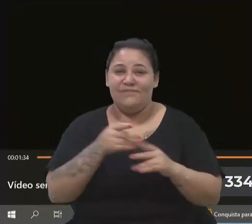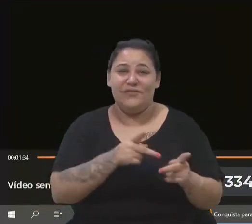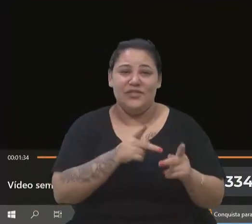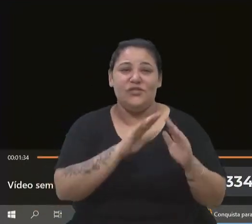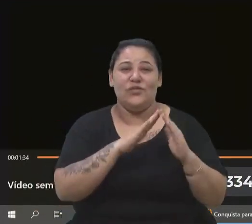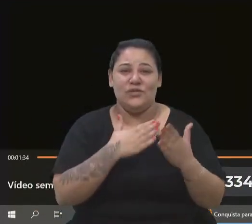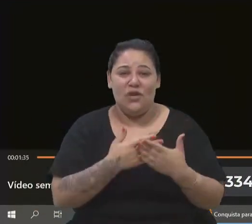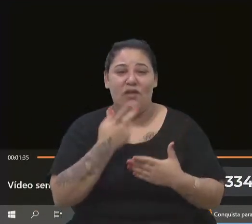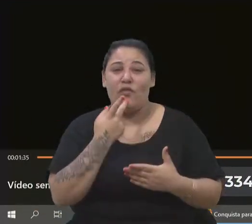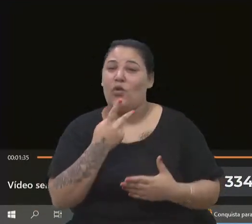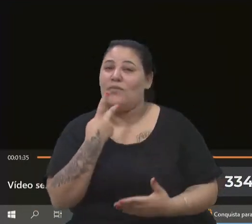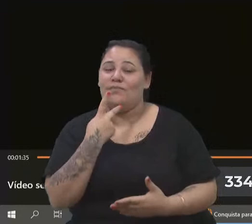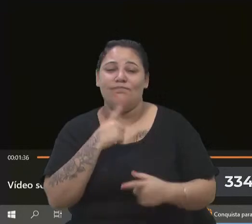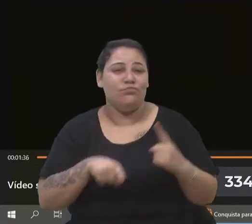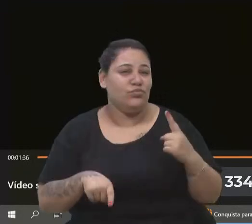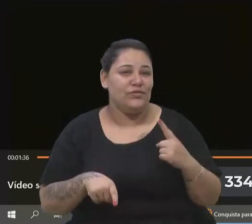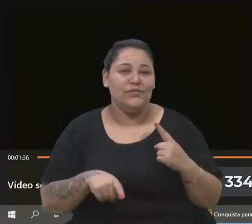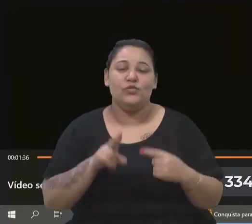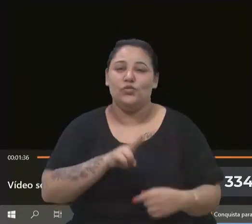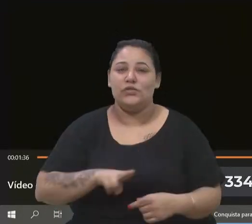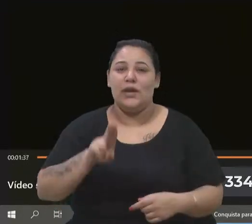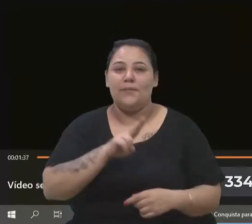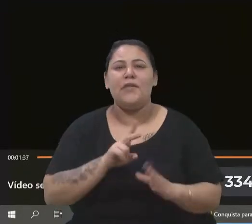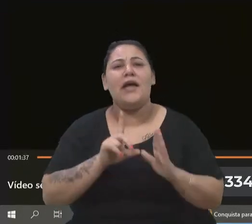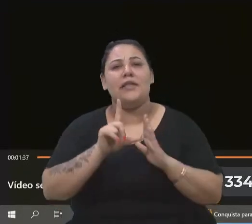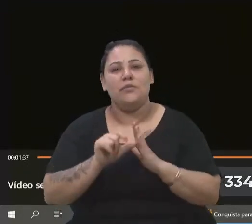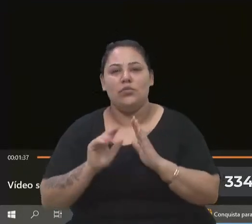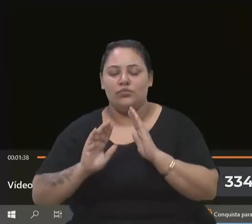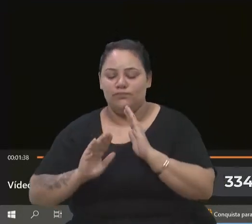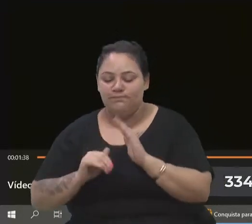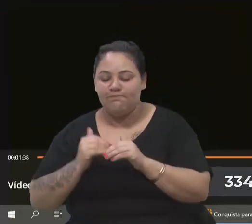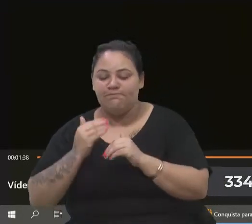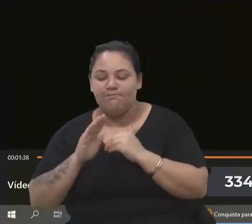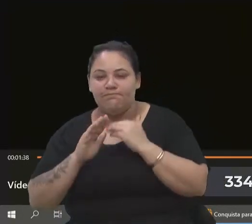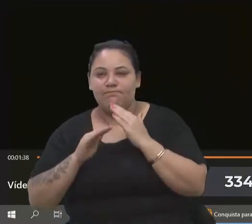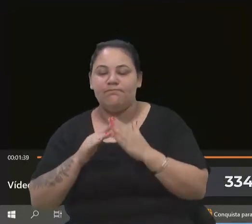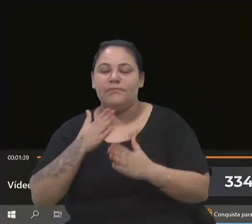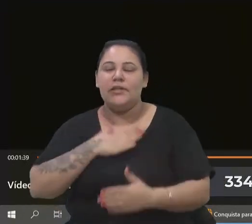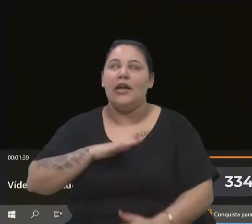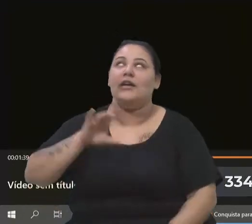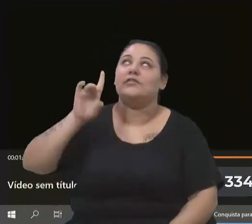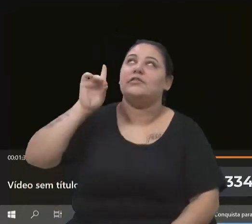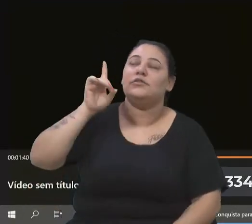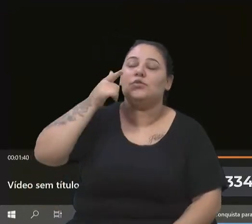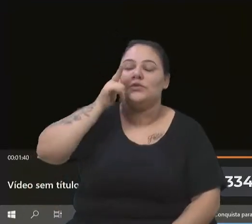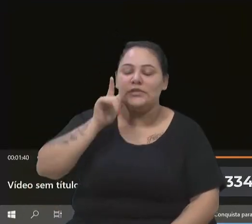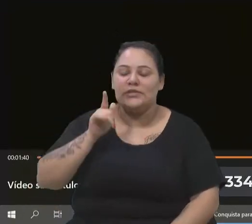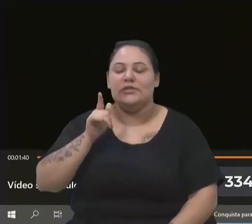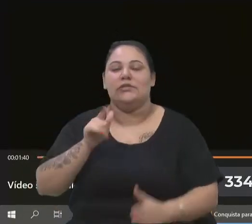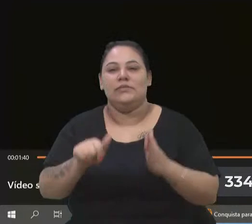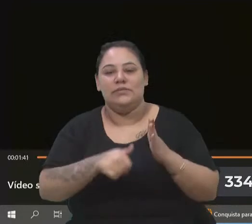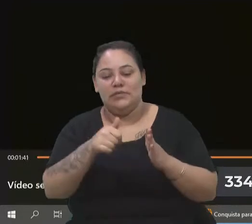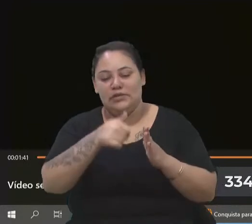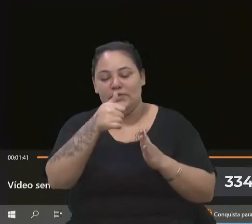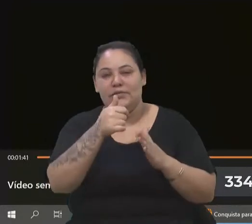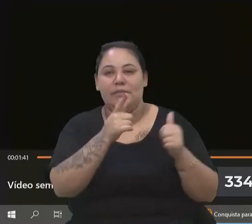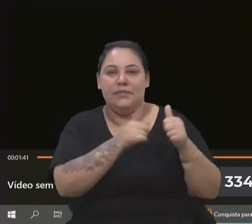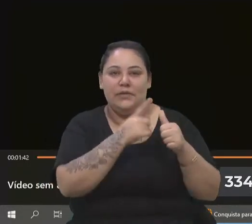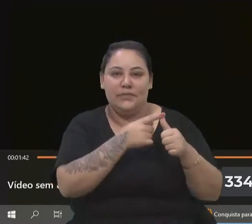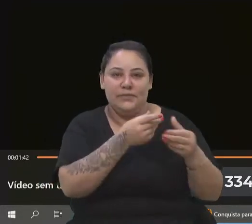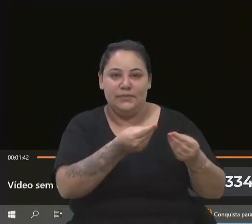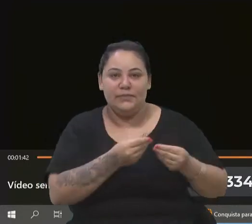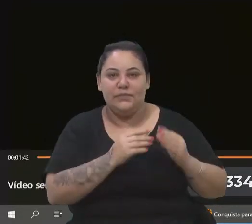E aí, aos poucos, a gente foi, graças a Deus, conseguindo as melhorias. Primeiro ganhamos uma